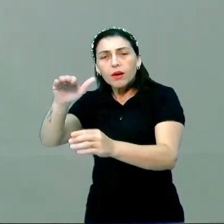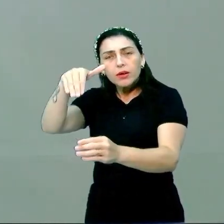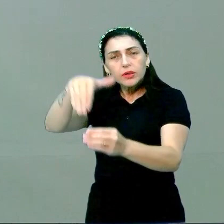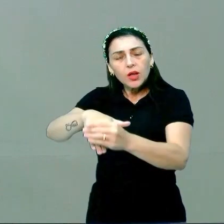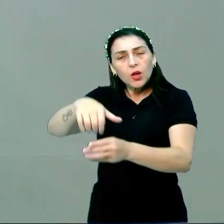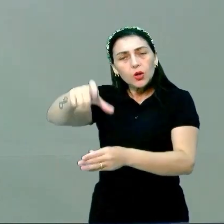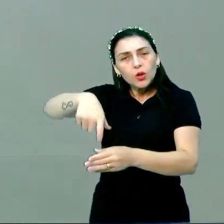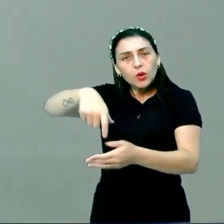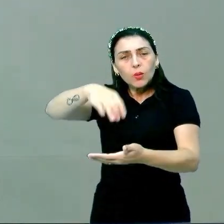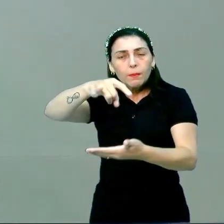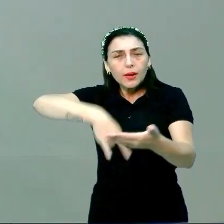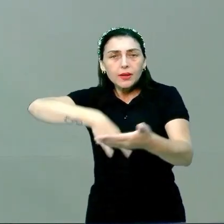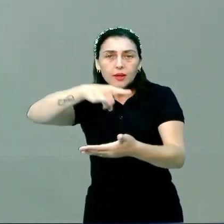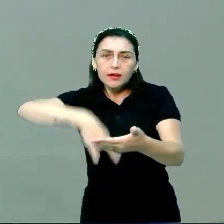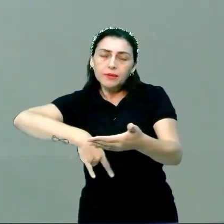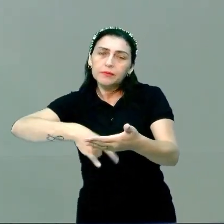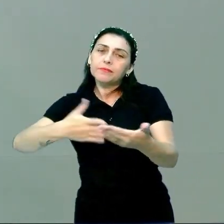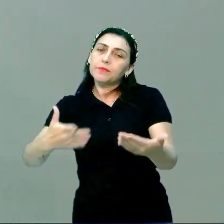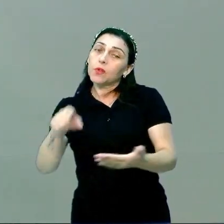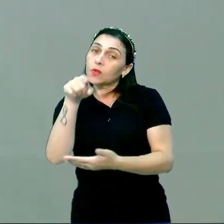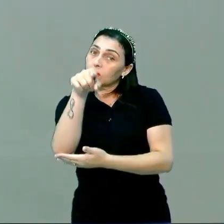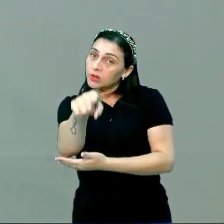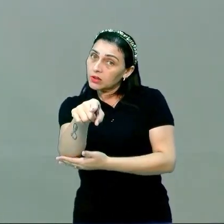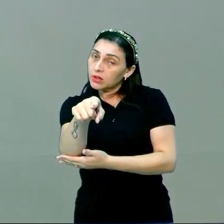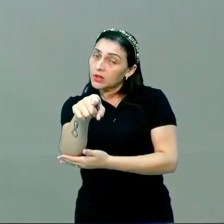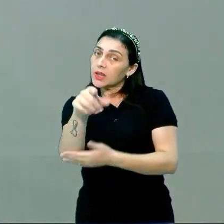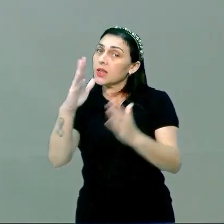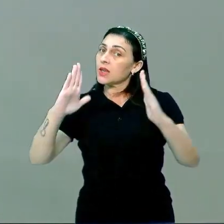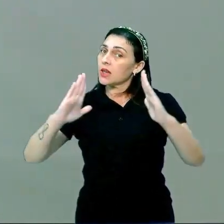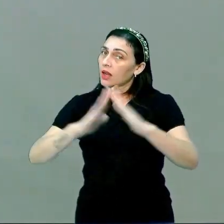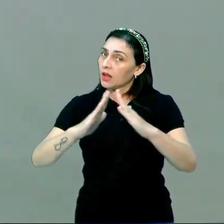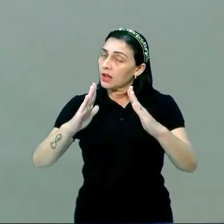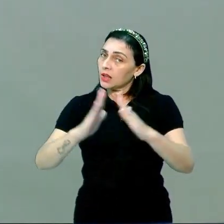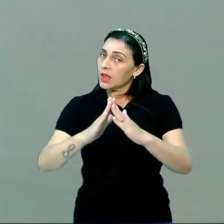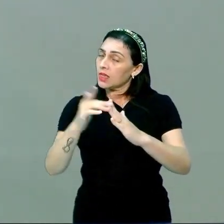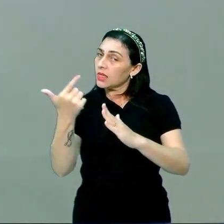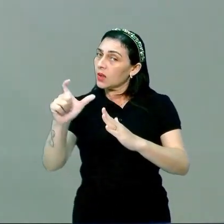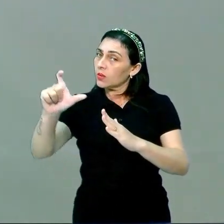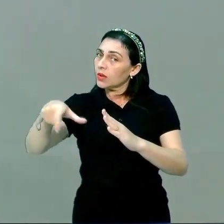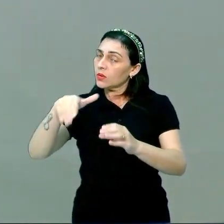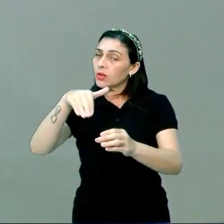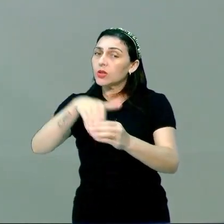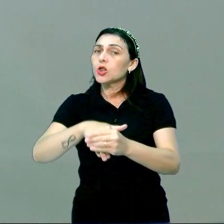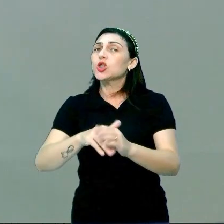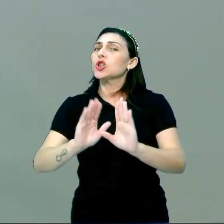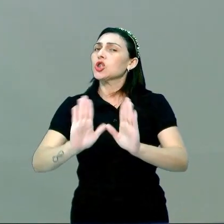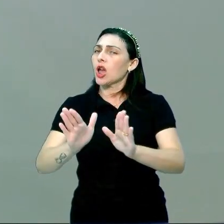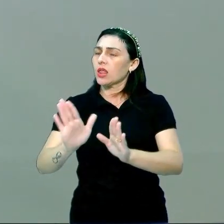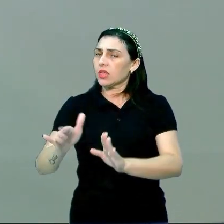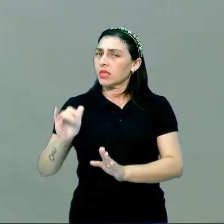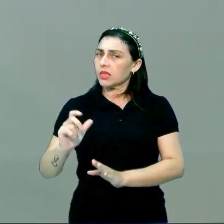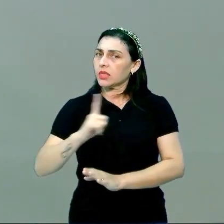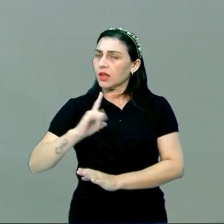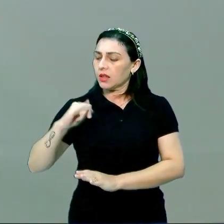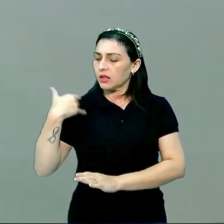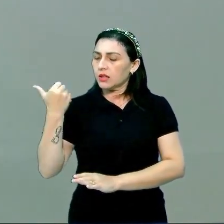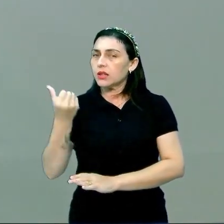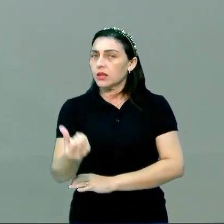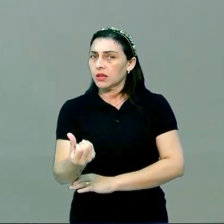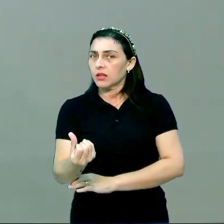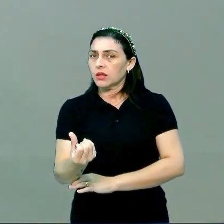atrás de documentação. Pessoal, você aí em casa, que não tem seu título de eleitor, você já tem 16 anos,